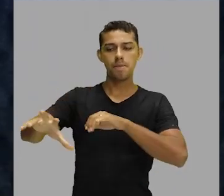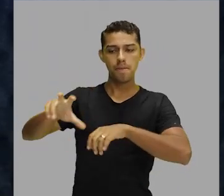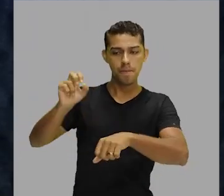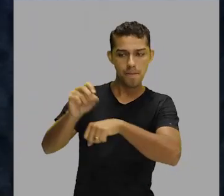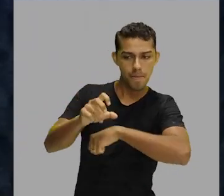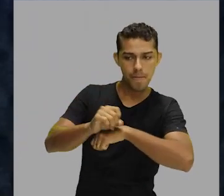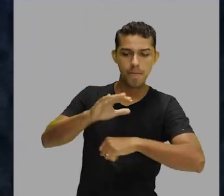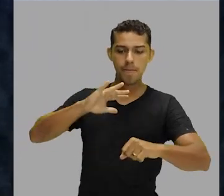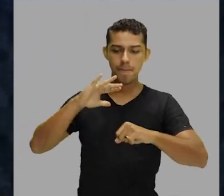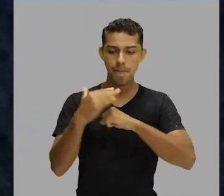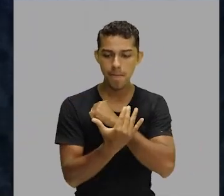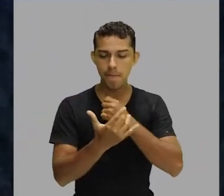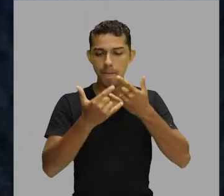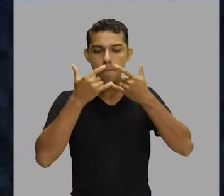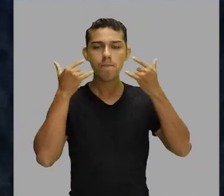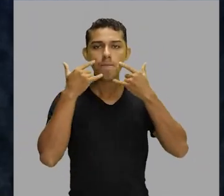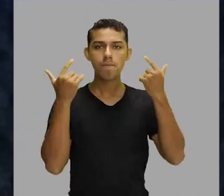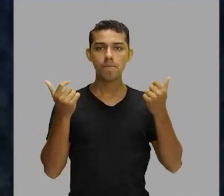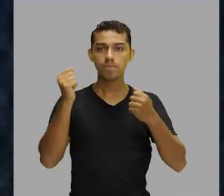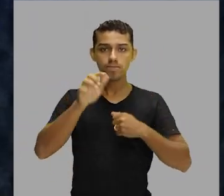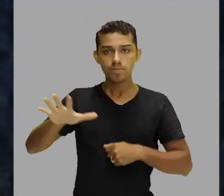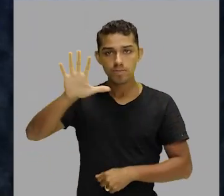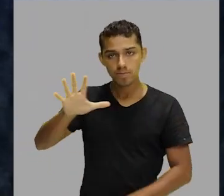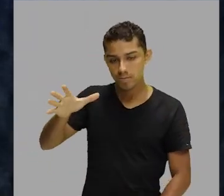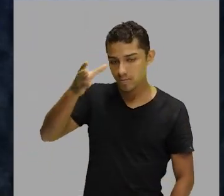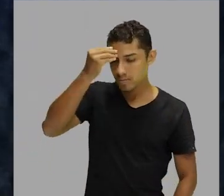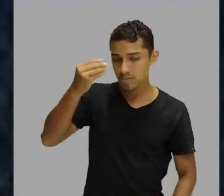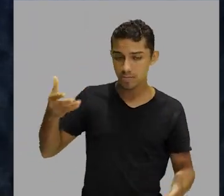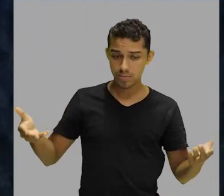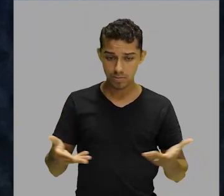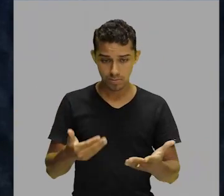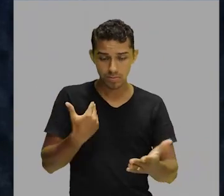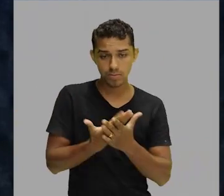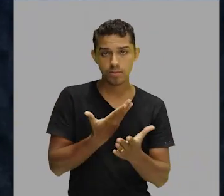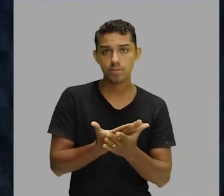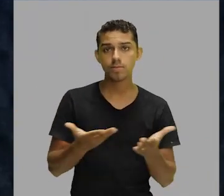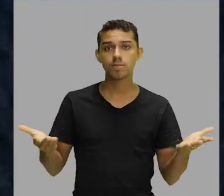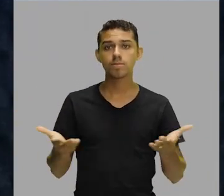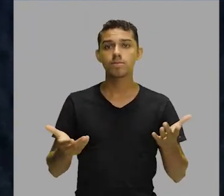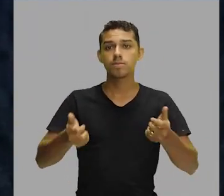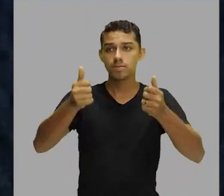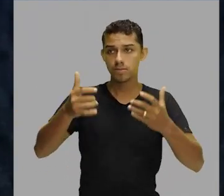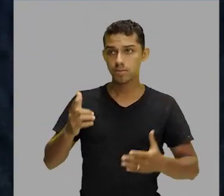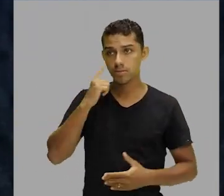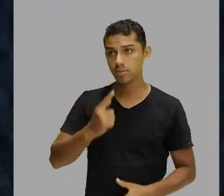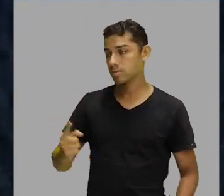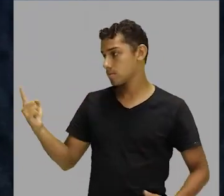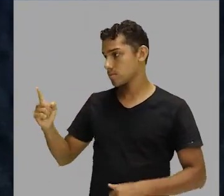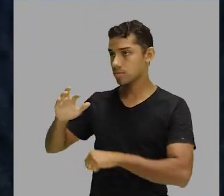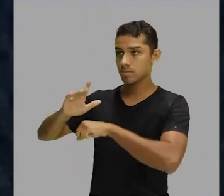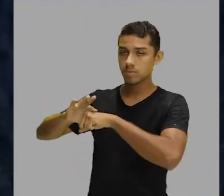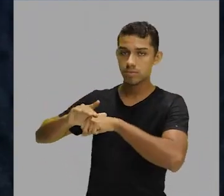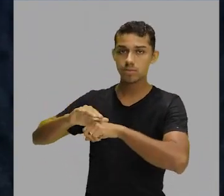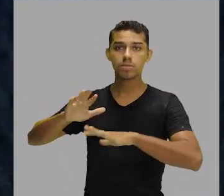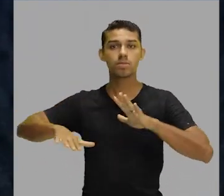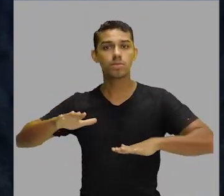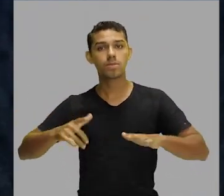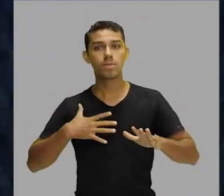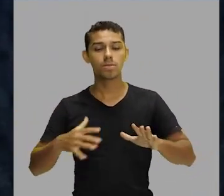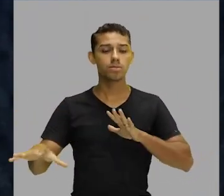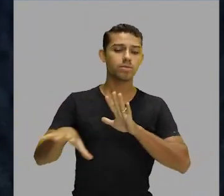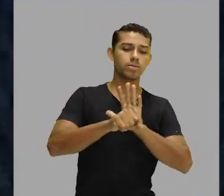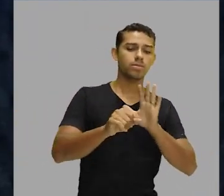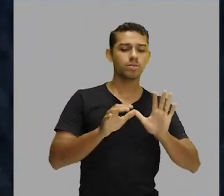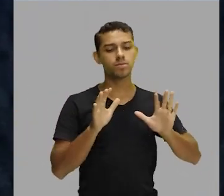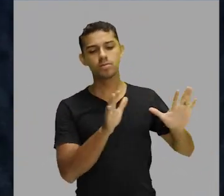já temos ali uma certa noção, mas eu quero tratar nessa aula de hoje sobre essas doenças que às vezes a gente termina